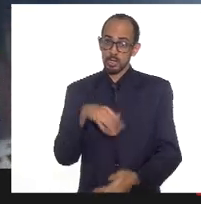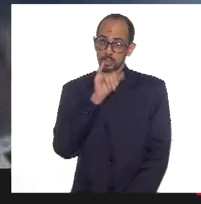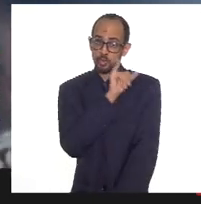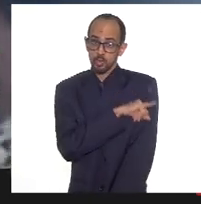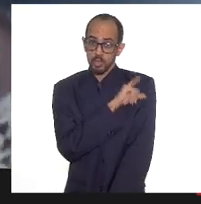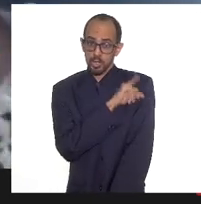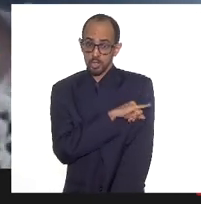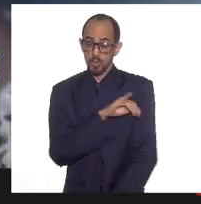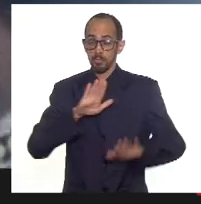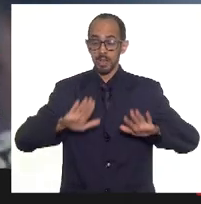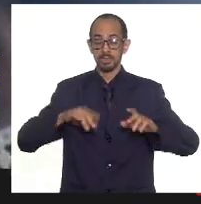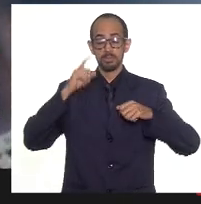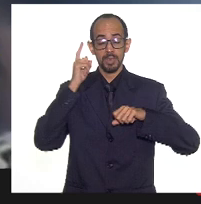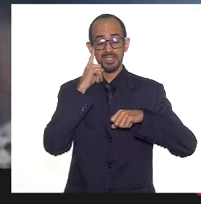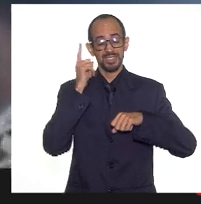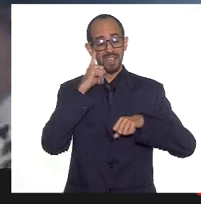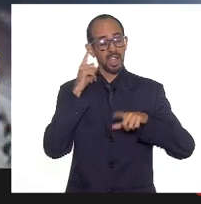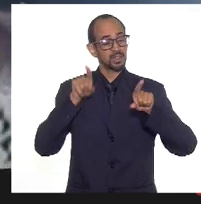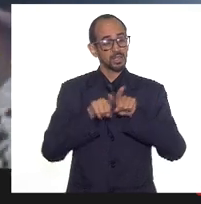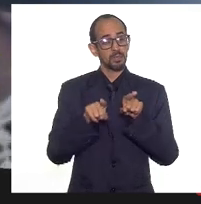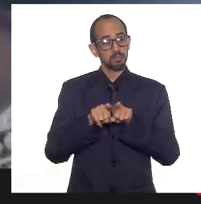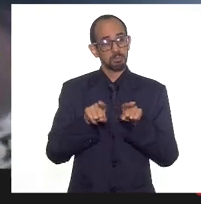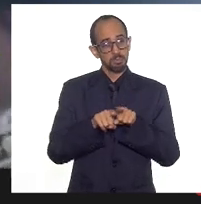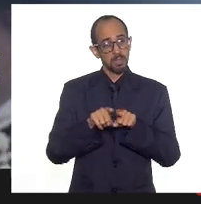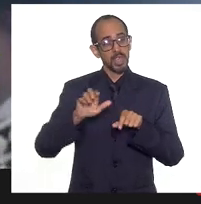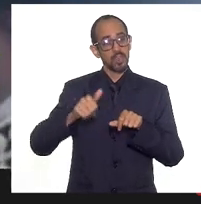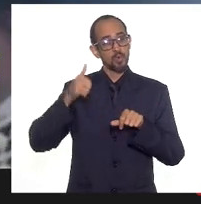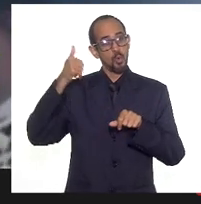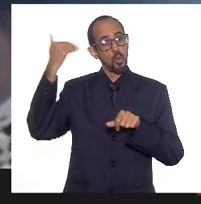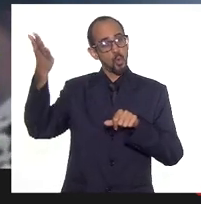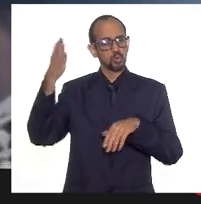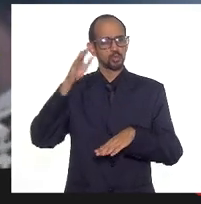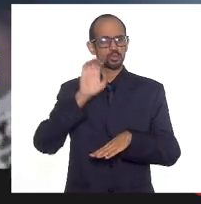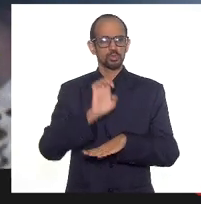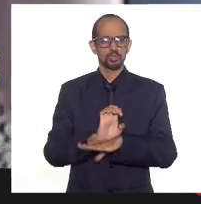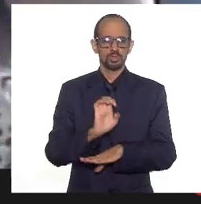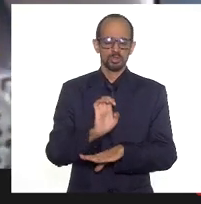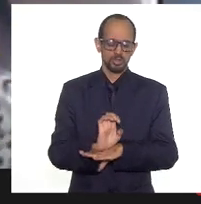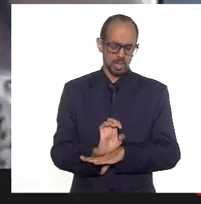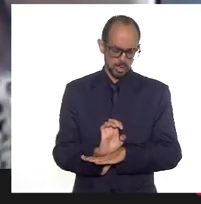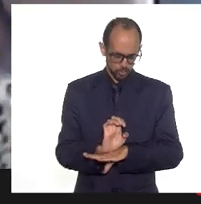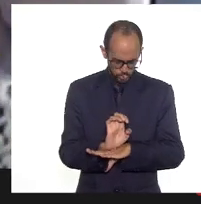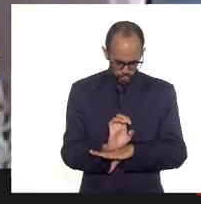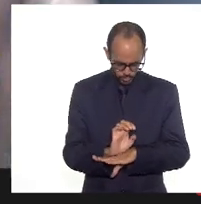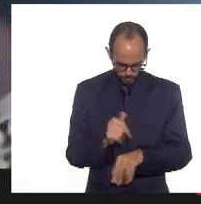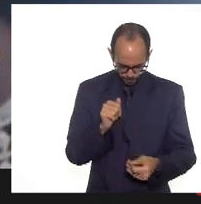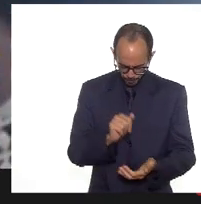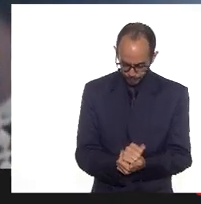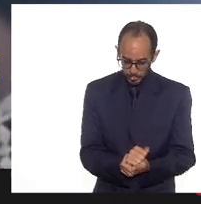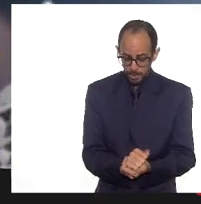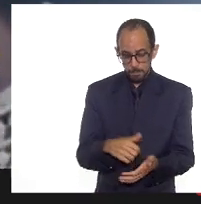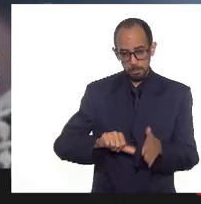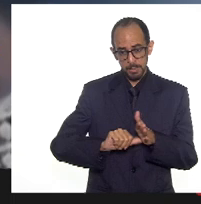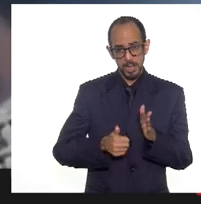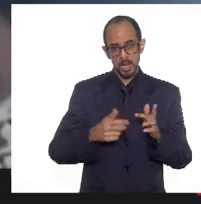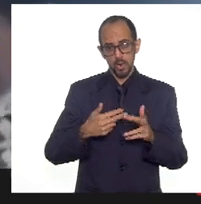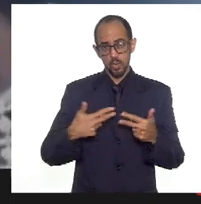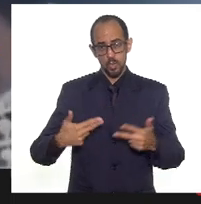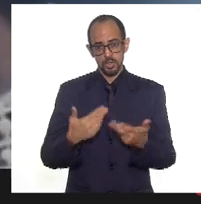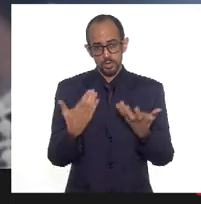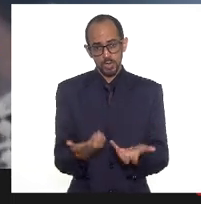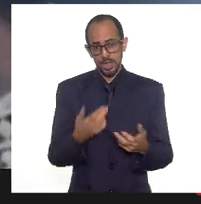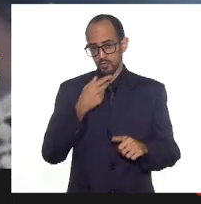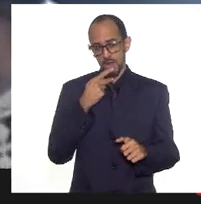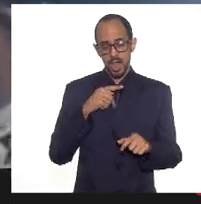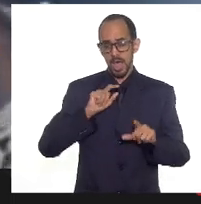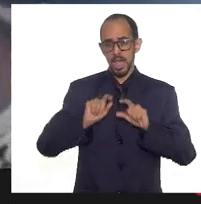mas também pensar as fronteiras disso em outros estados, né? A primeira coisa que eu gostaria de dizer tem a ver